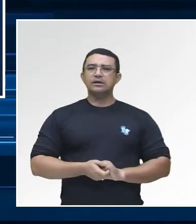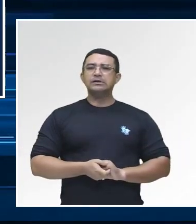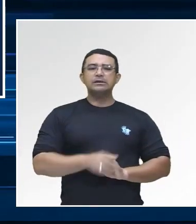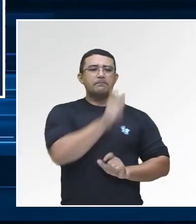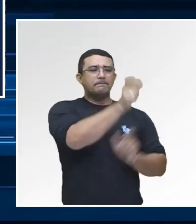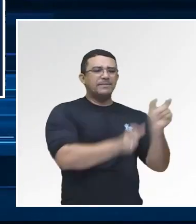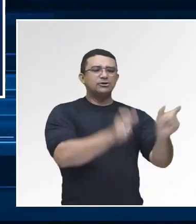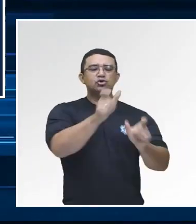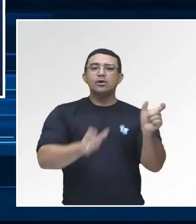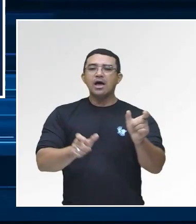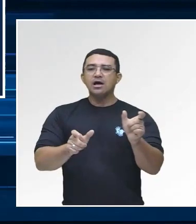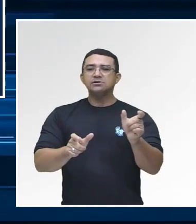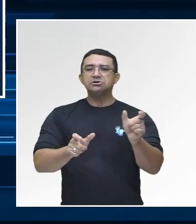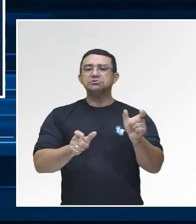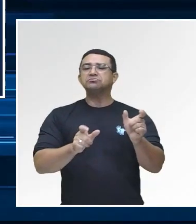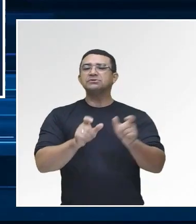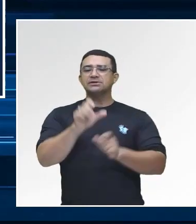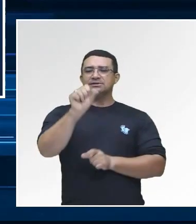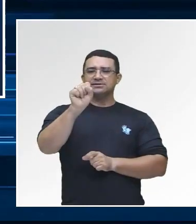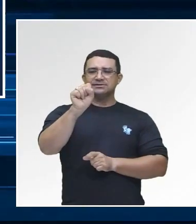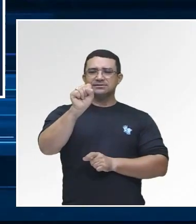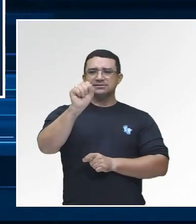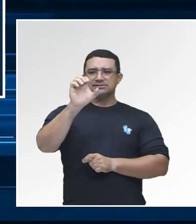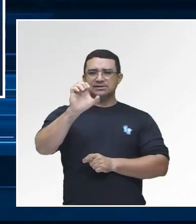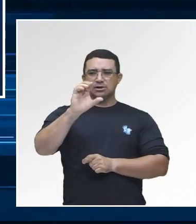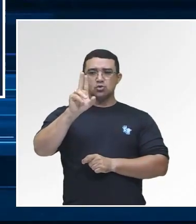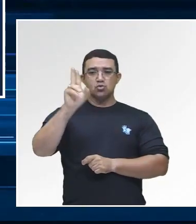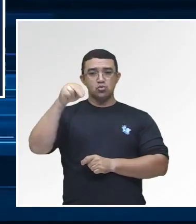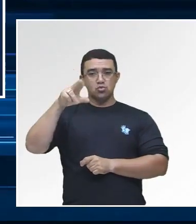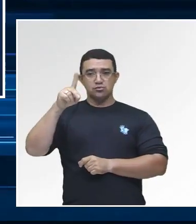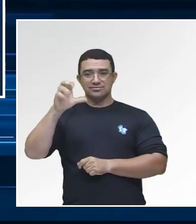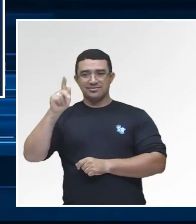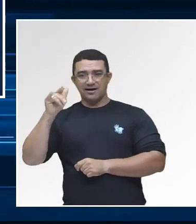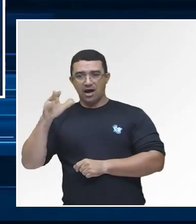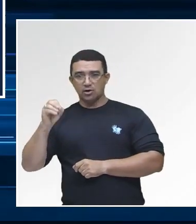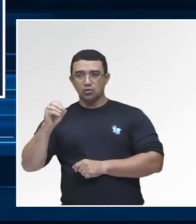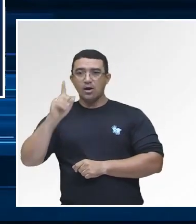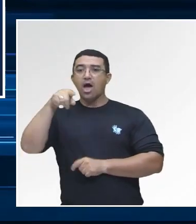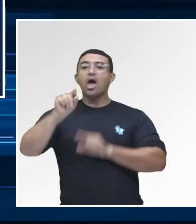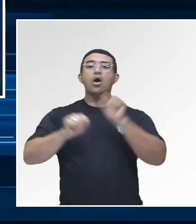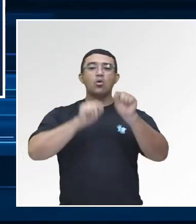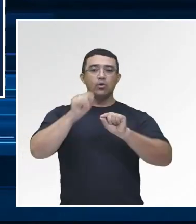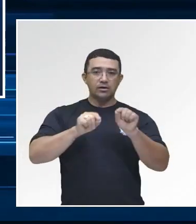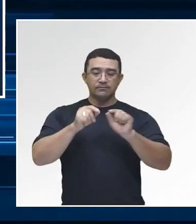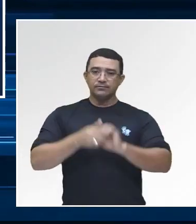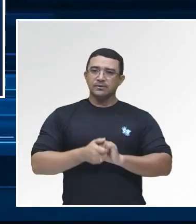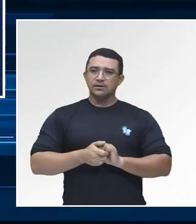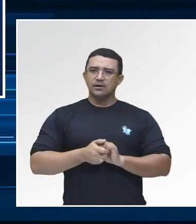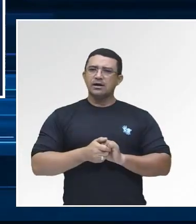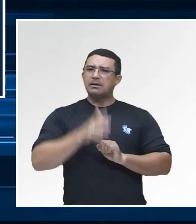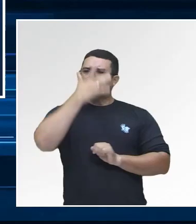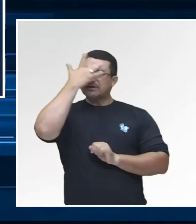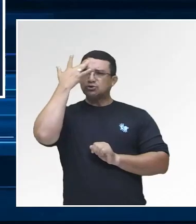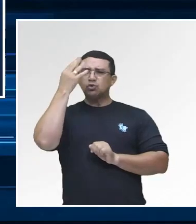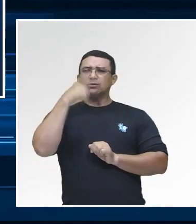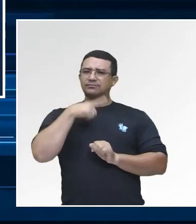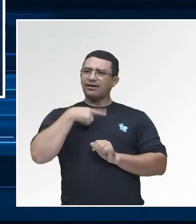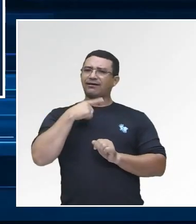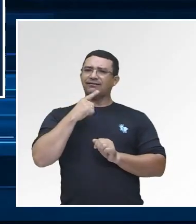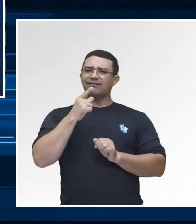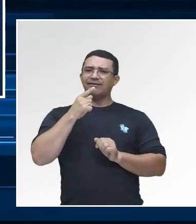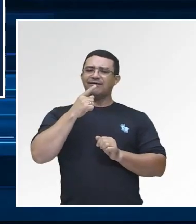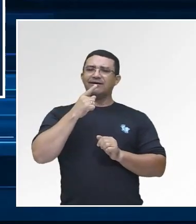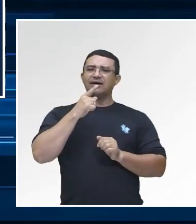demais personagens. Você tem o principal, é aquele que está envolvido, né, ele está com maior envolvimento